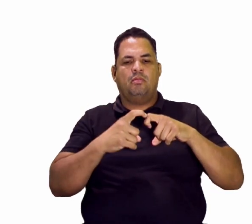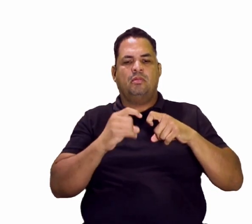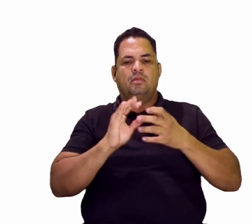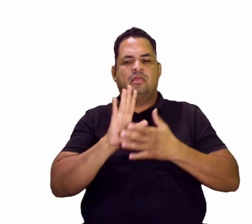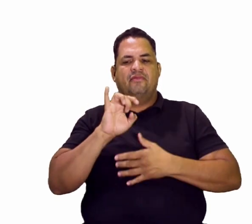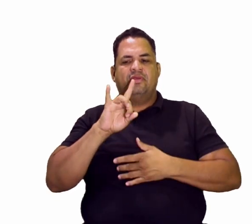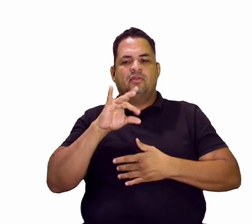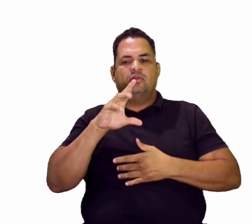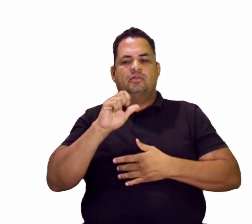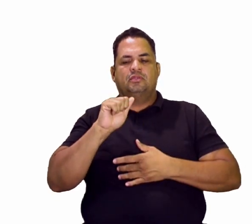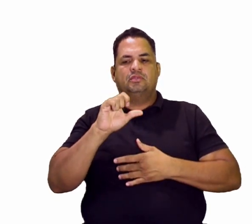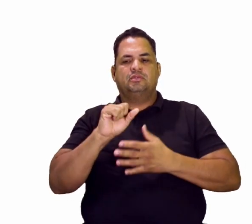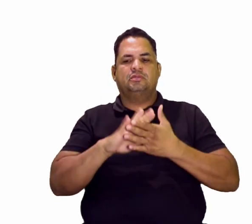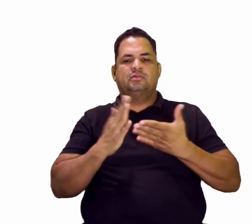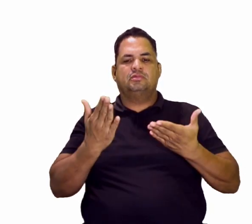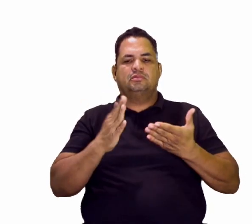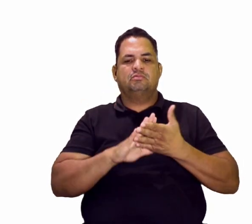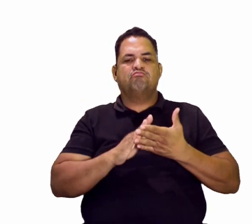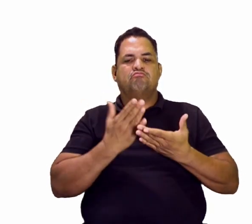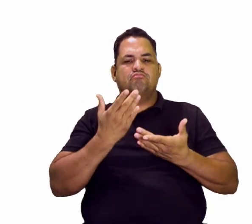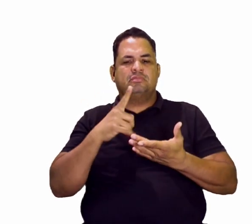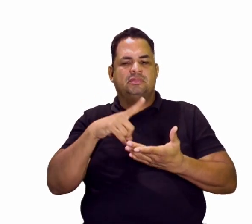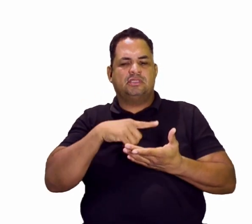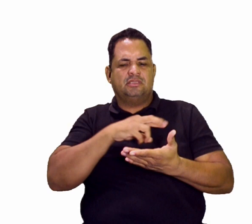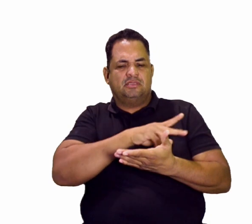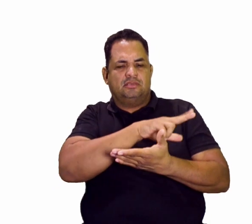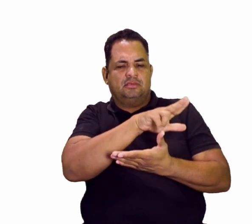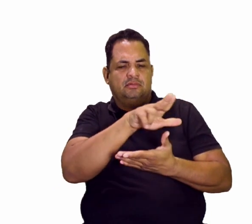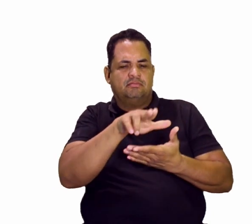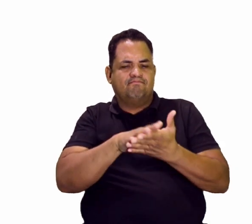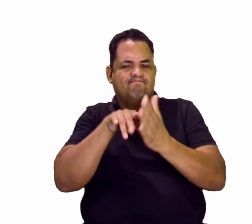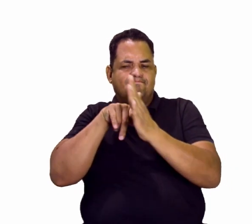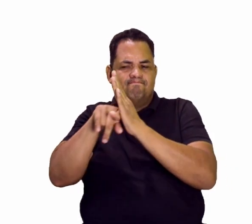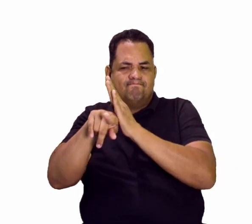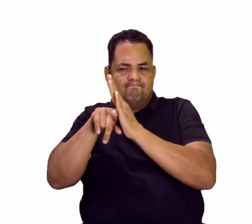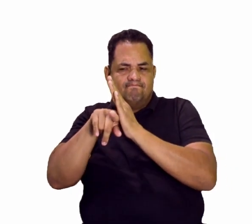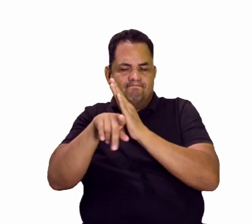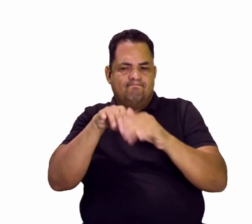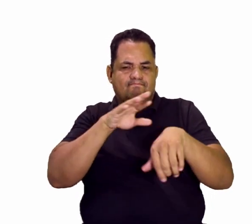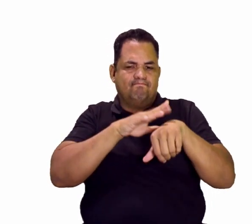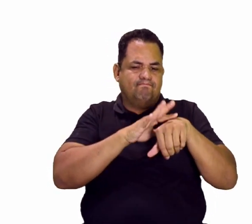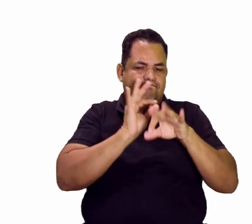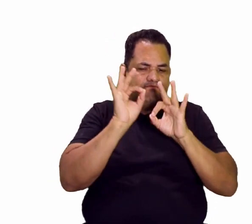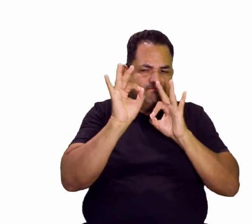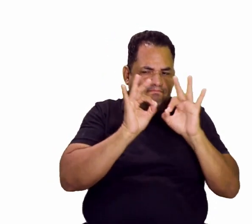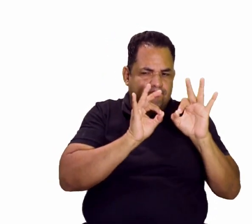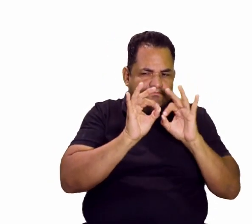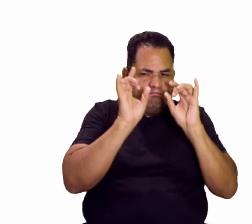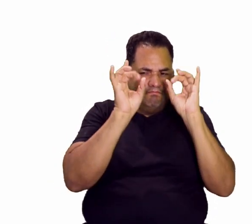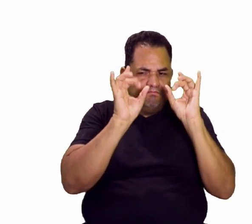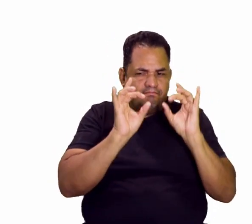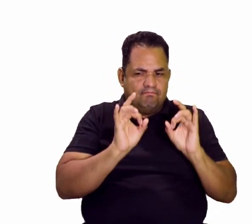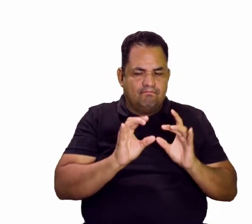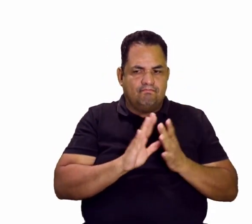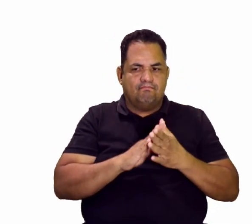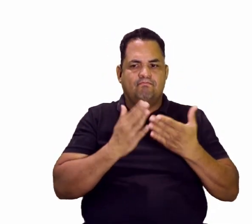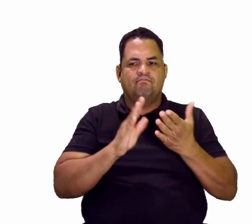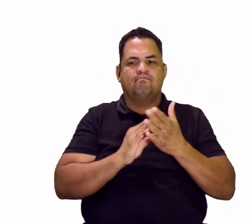grupos virais, eles se debruçam de fato sobre pesquisas minuciosas, delicadas